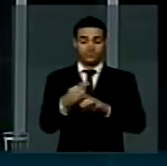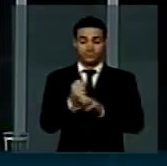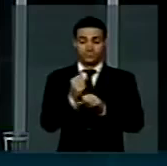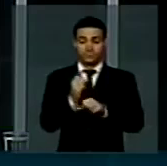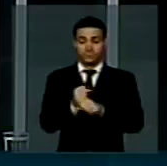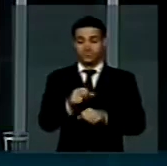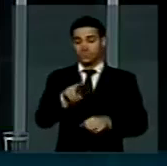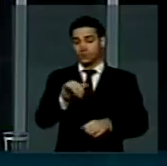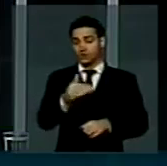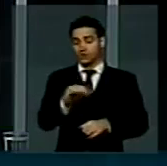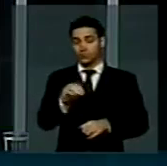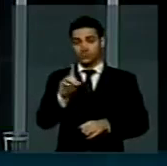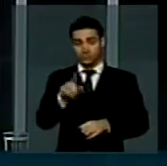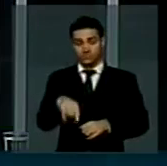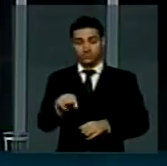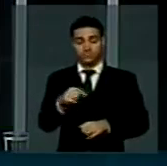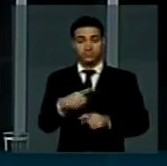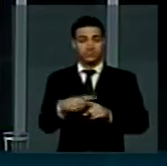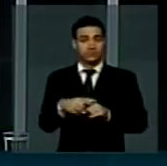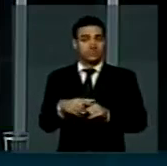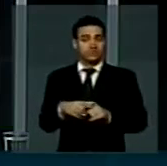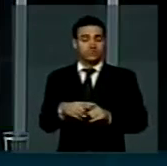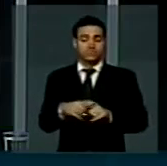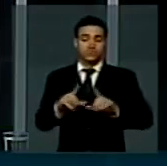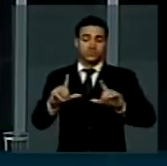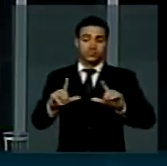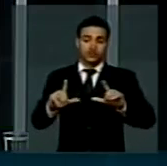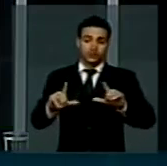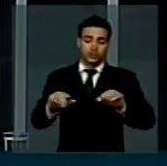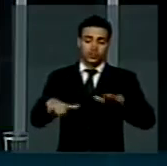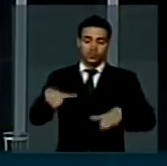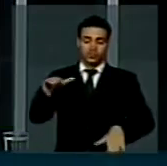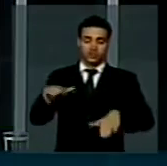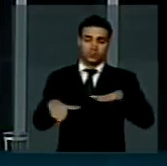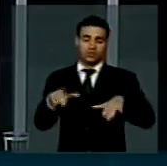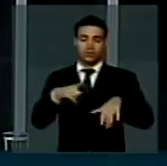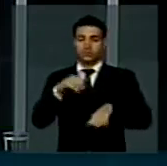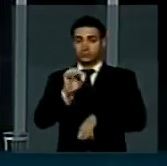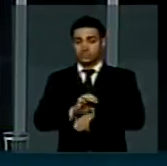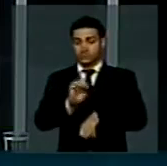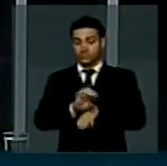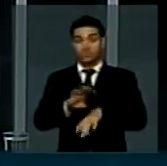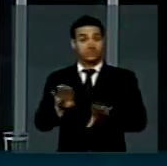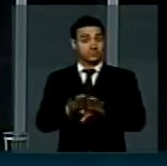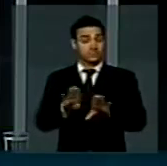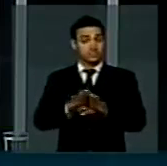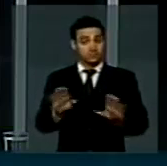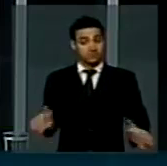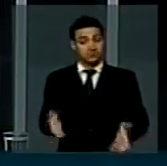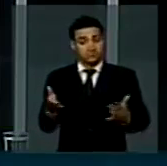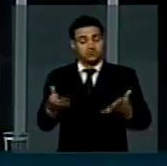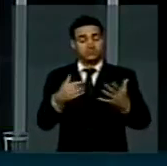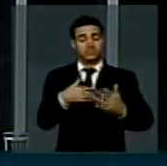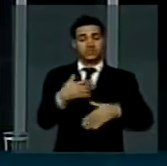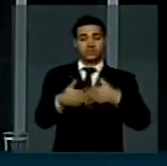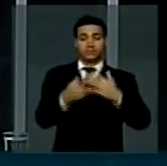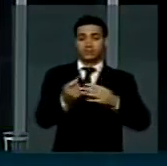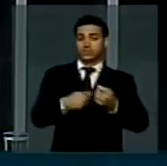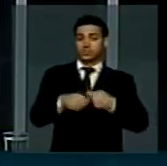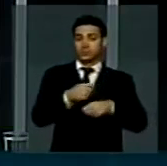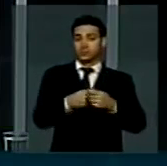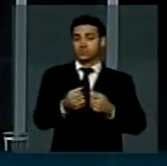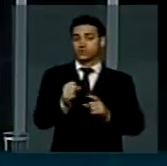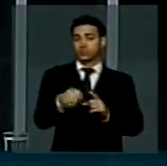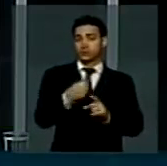União também é indutor da diminuição das desigualdades regionais e também é alavancador do desenvolvimento econômico e